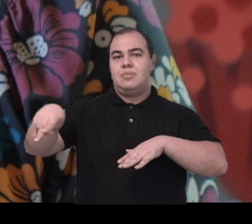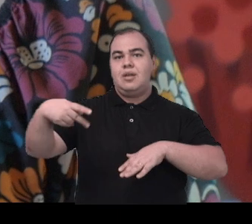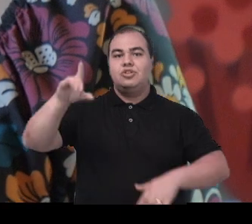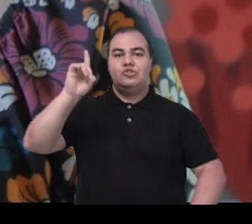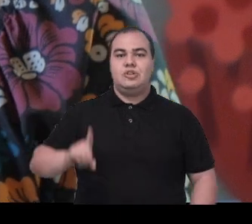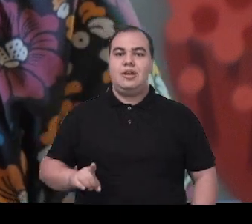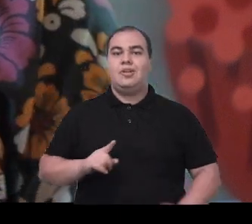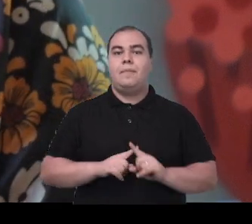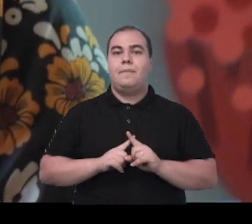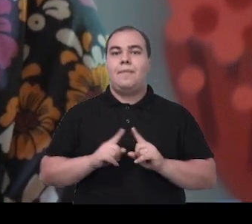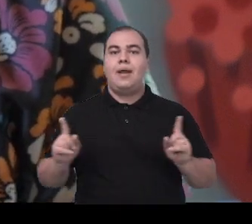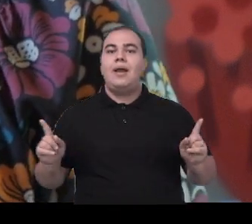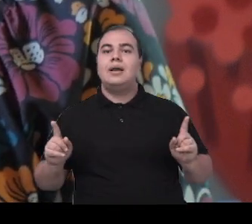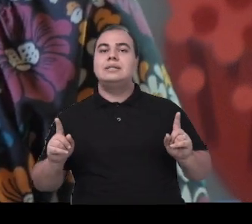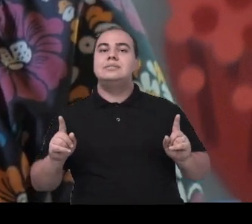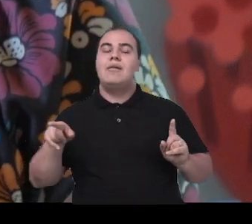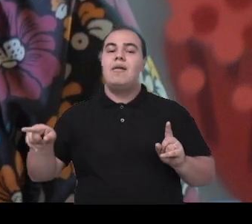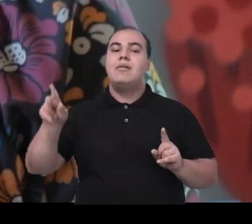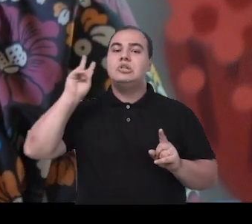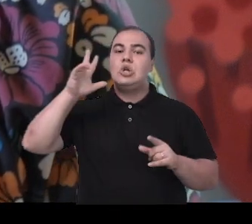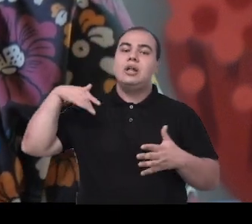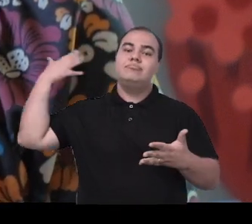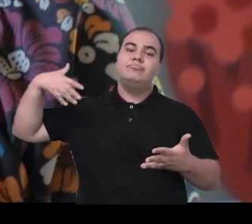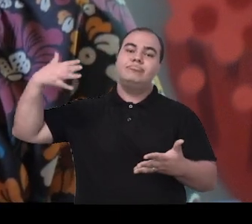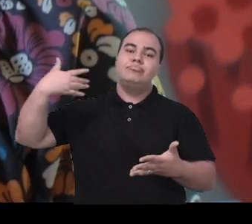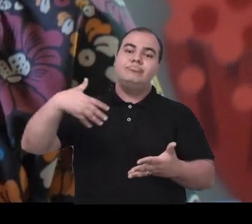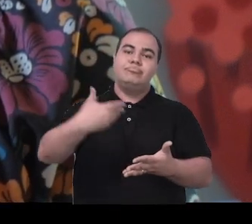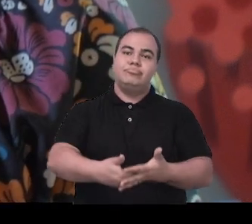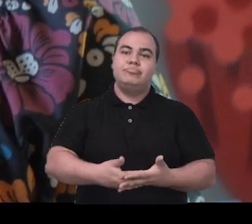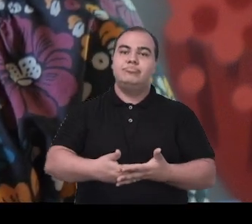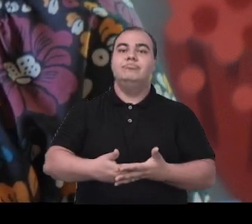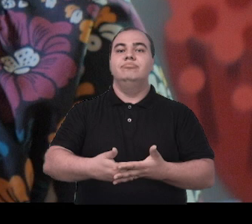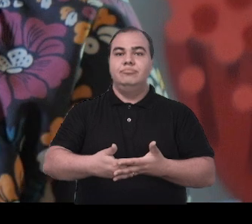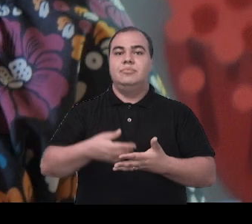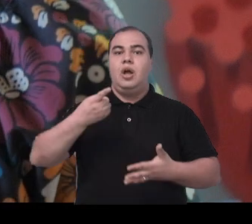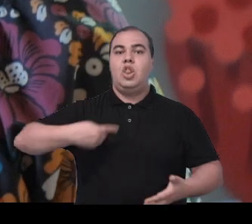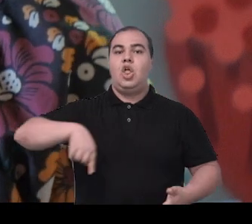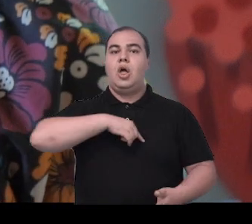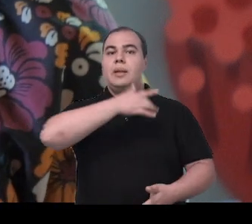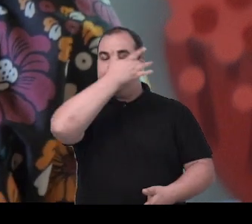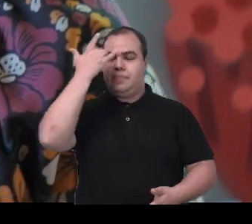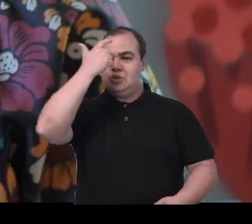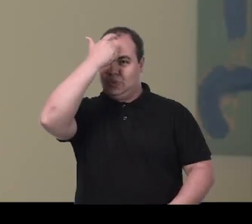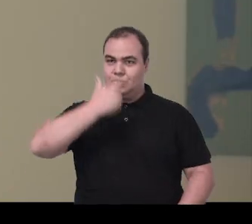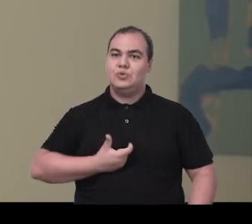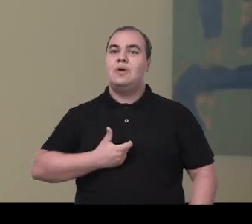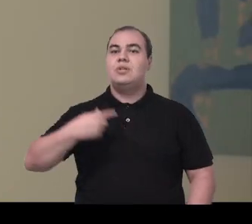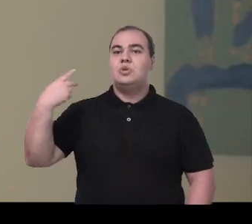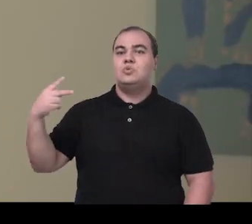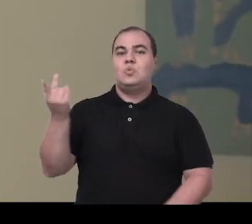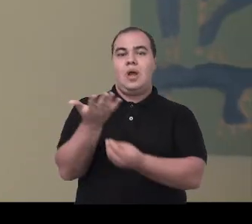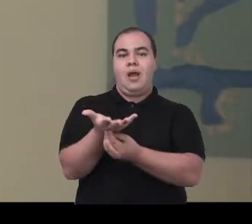no seu direito, mas deixa de legado para a instituição, é muito mais que para a instituição, deixa de legado